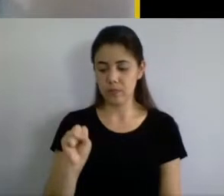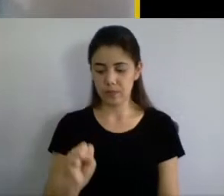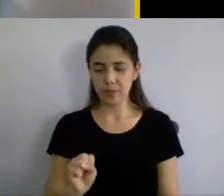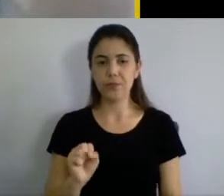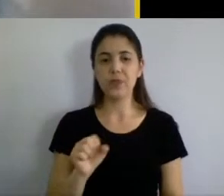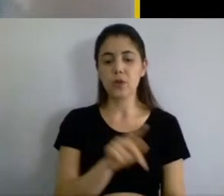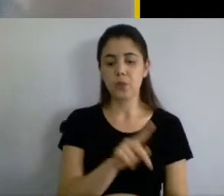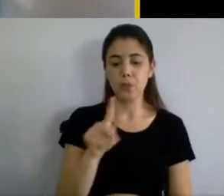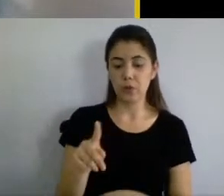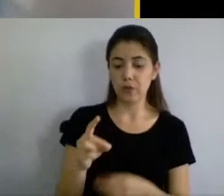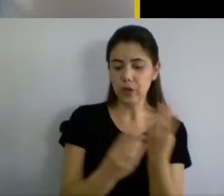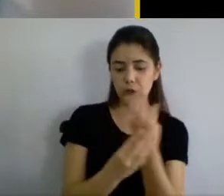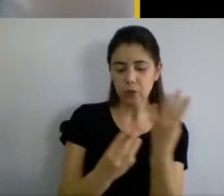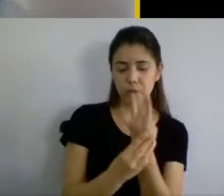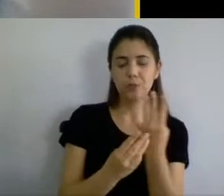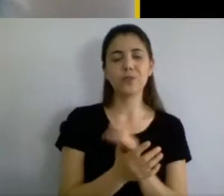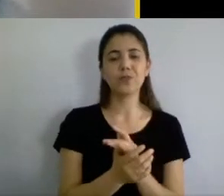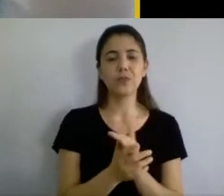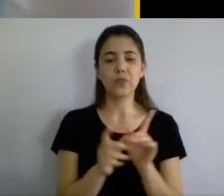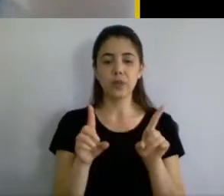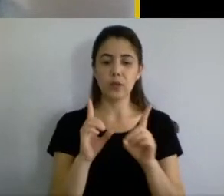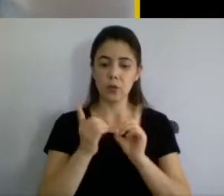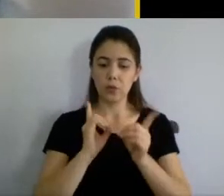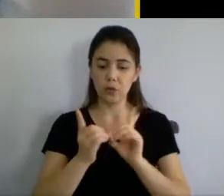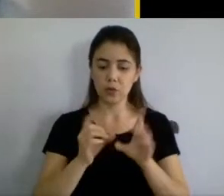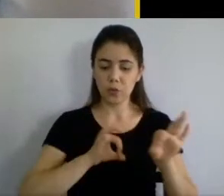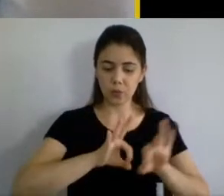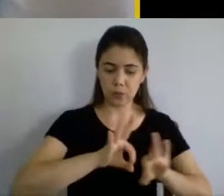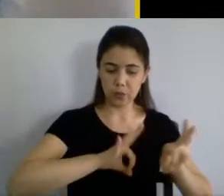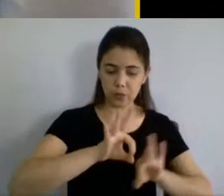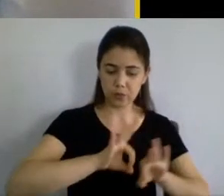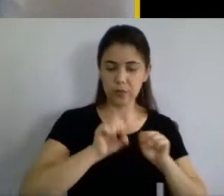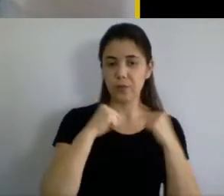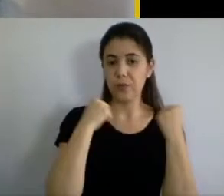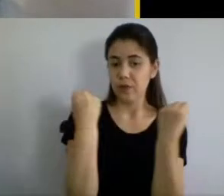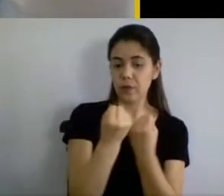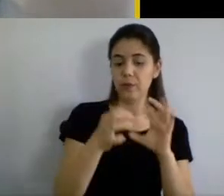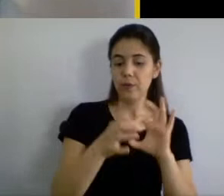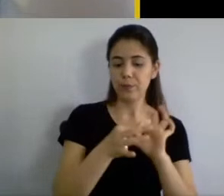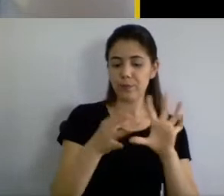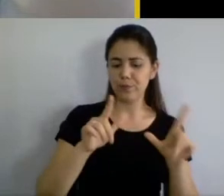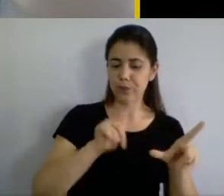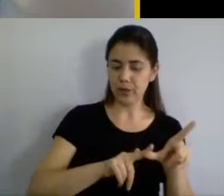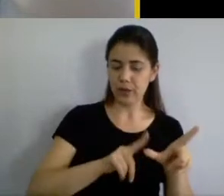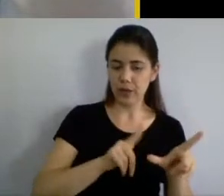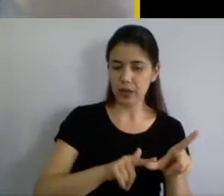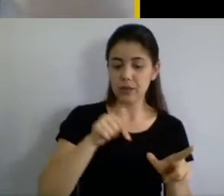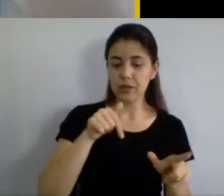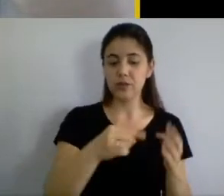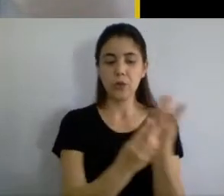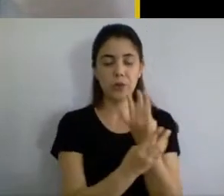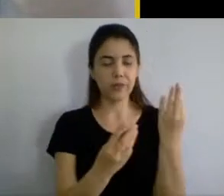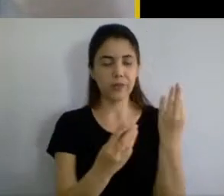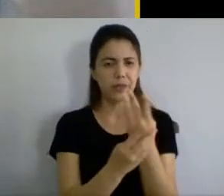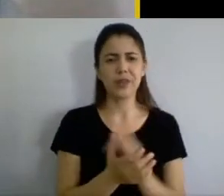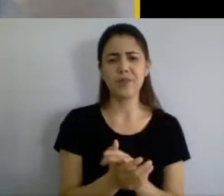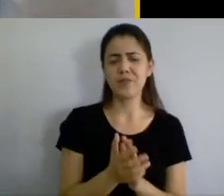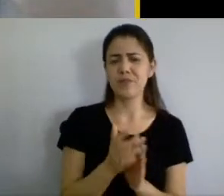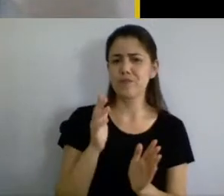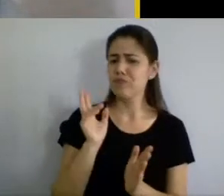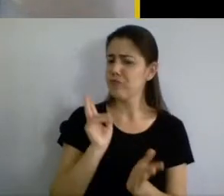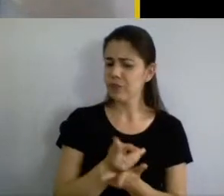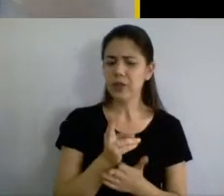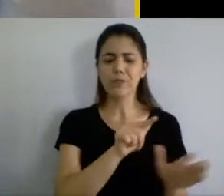Sou professor da UFSM e coordenador do projeto Seminários Abertos das Letras, que está rodando aqui toda semana